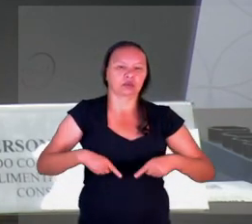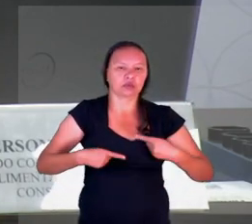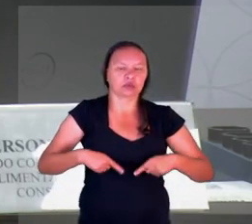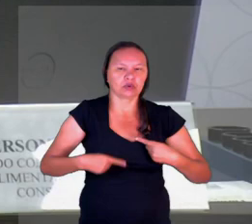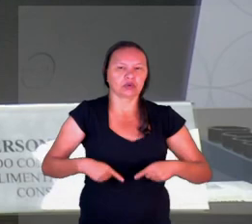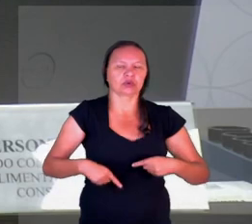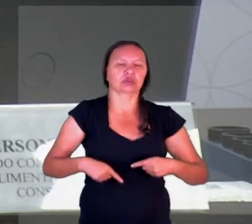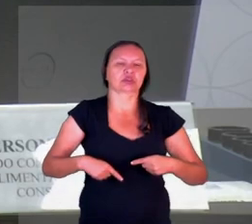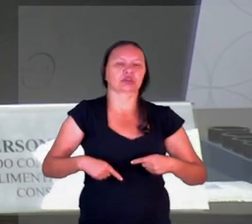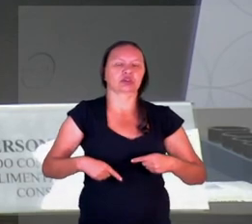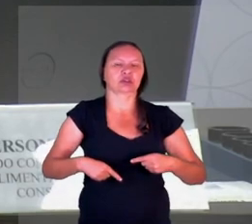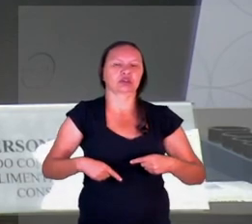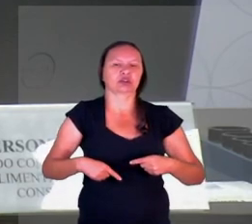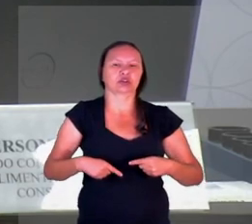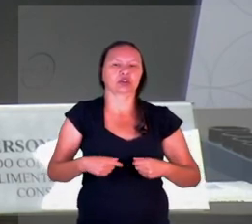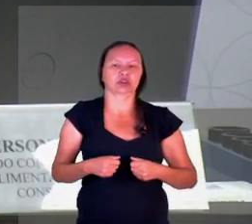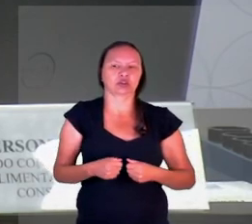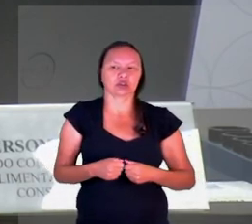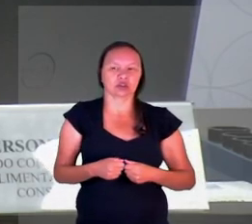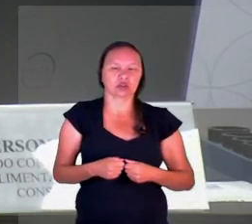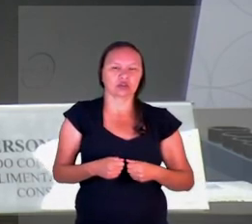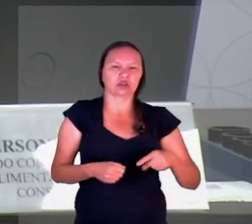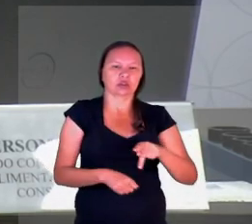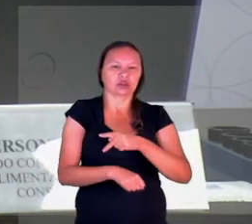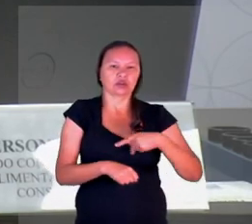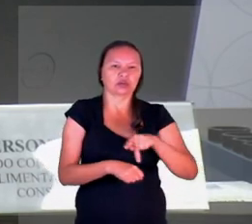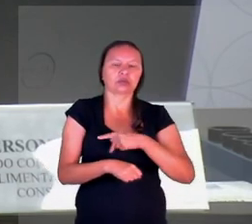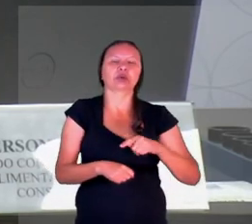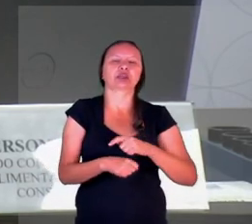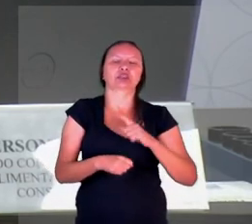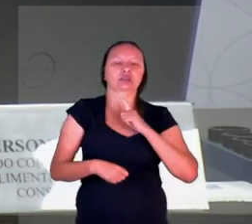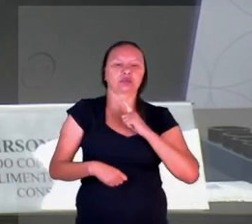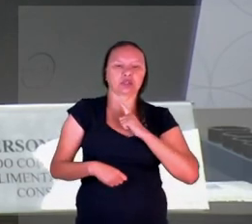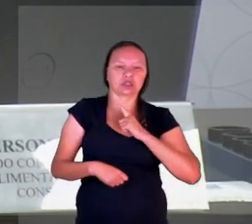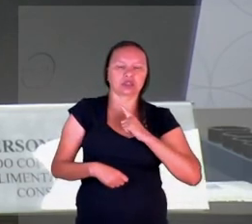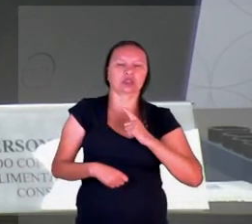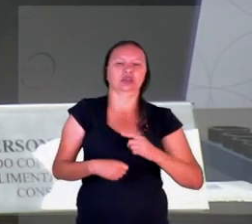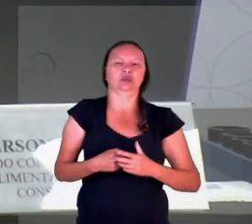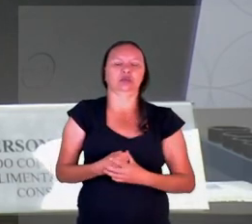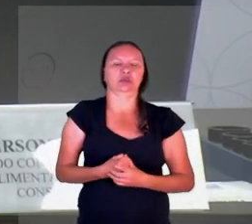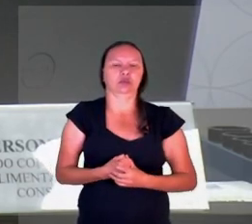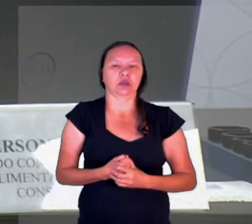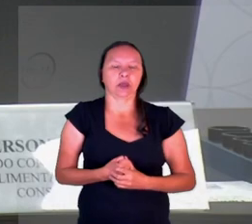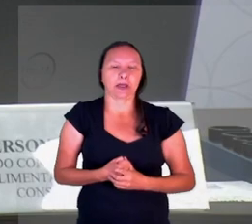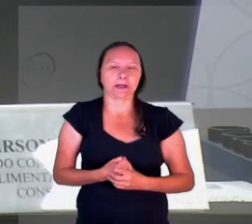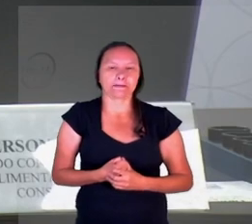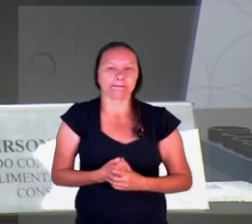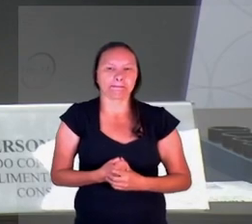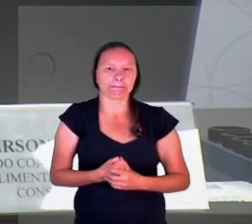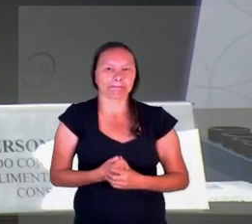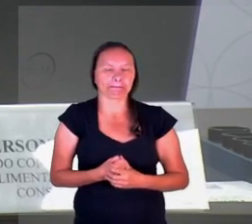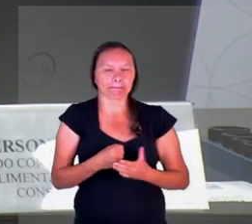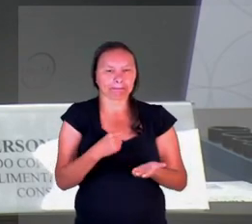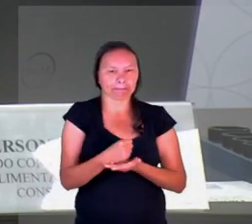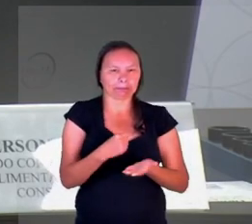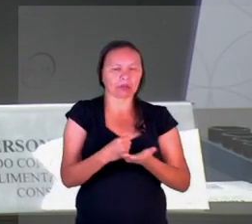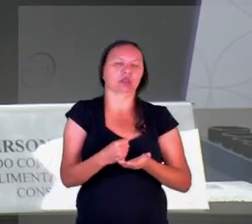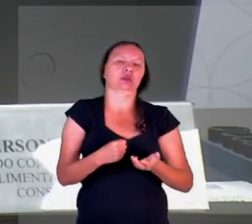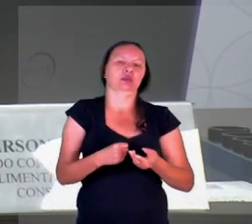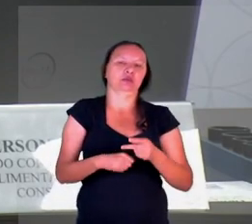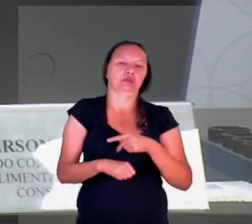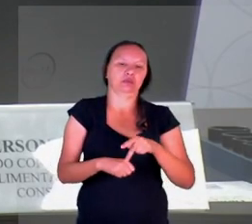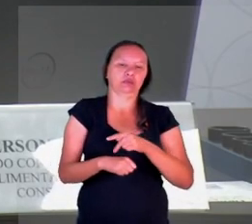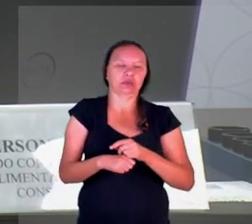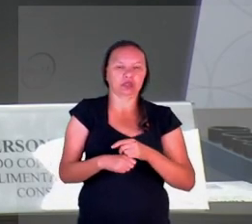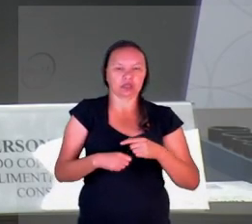dos gargalos Ah no nosso país é preciso termos eh eh por parte do Estado apoio a